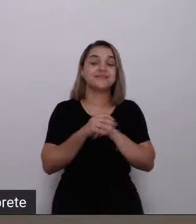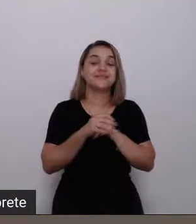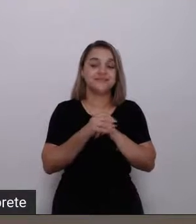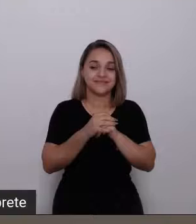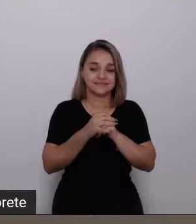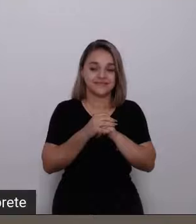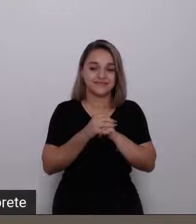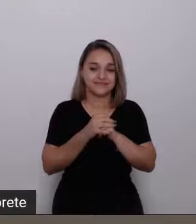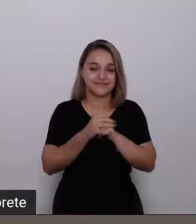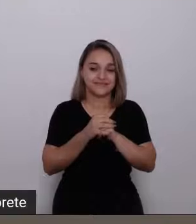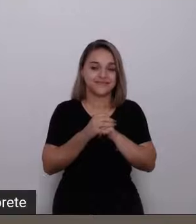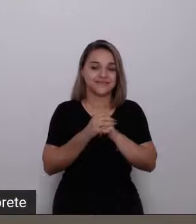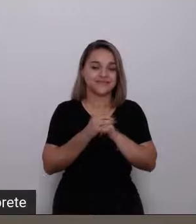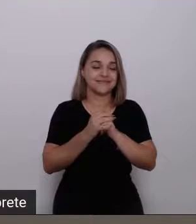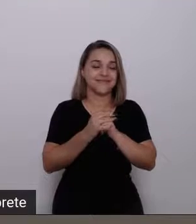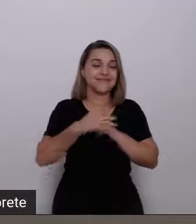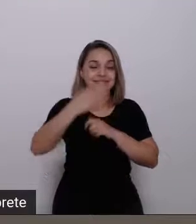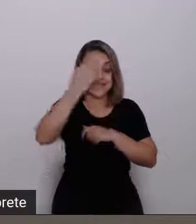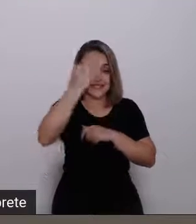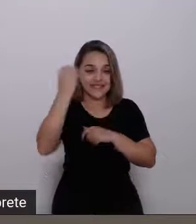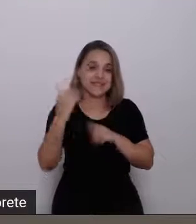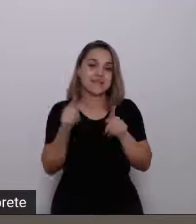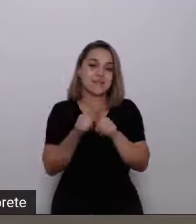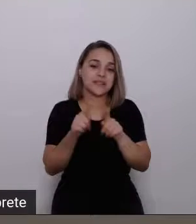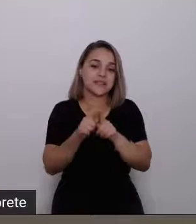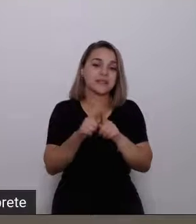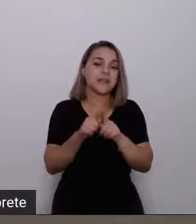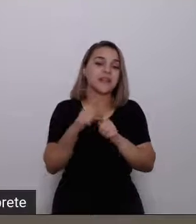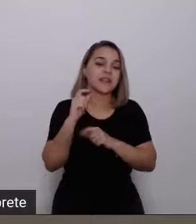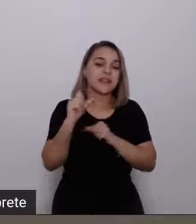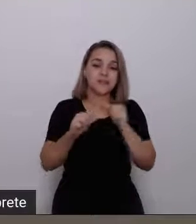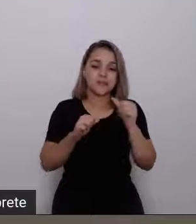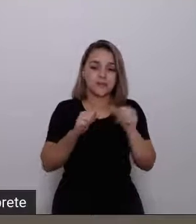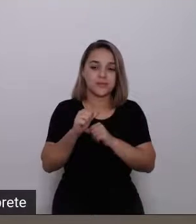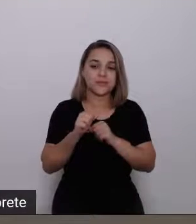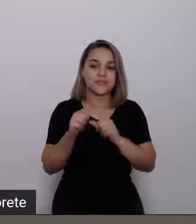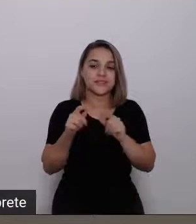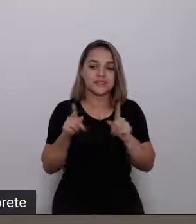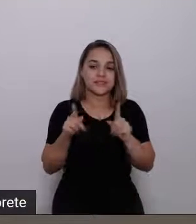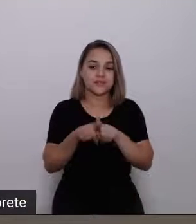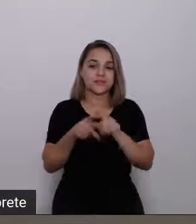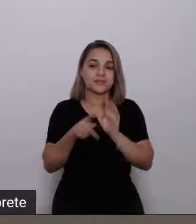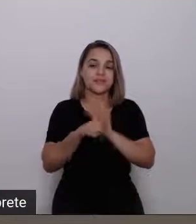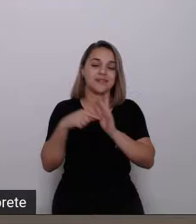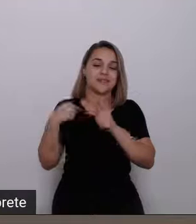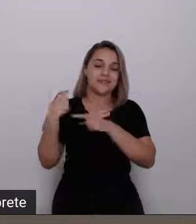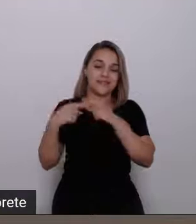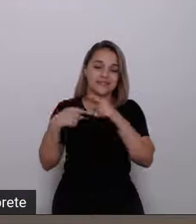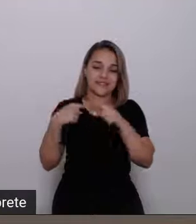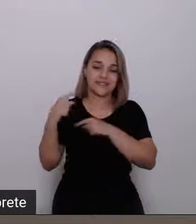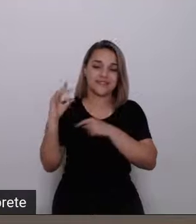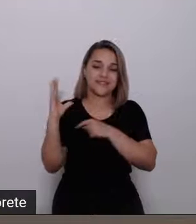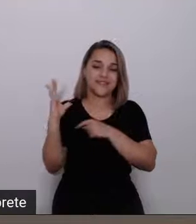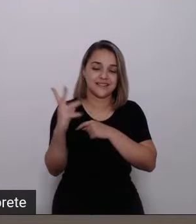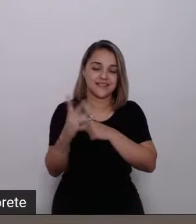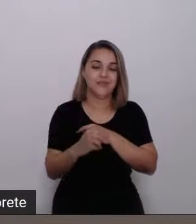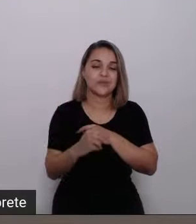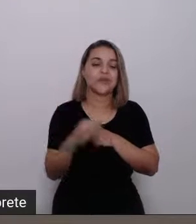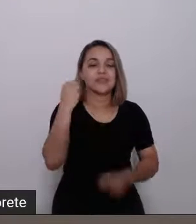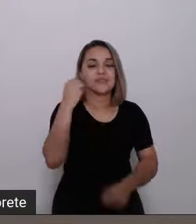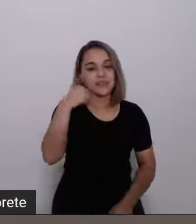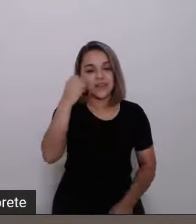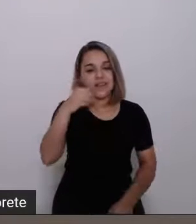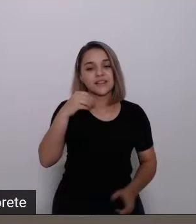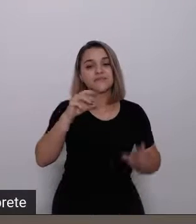esses esquecimentos, grandes mudanças, de repente muda toda... Muda uma geração inteira, vem de outros lugares, tem outras experiências.